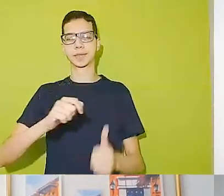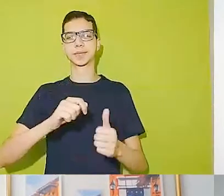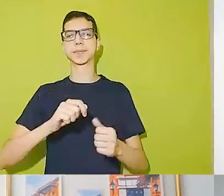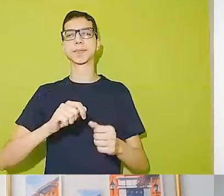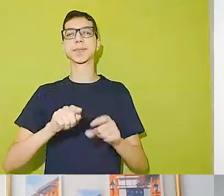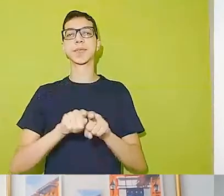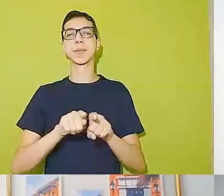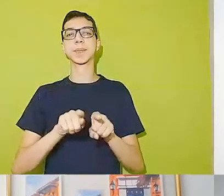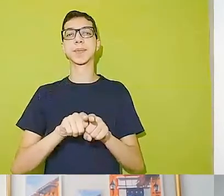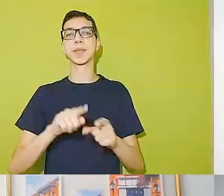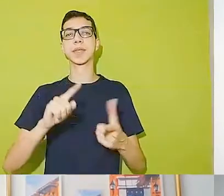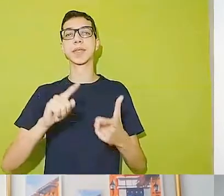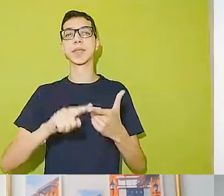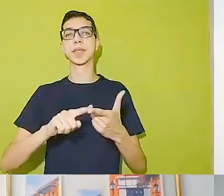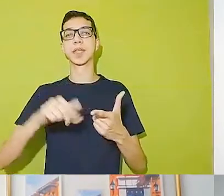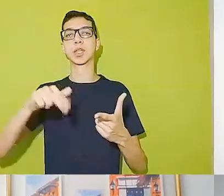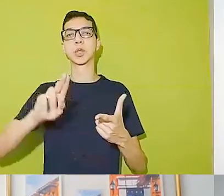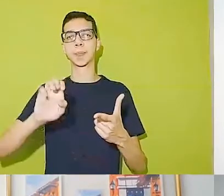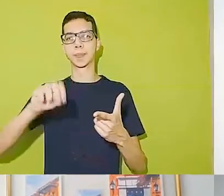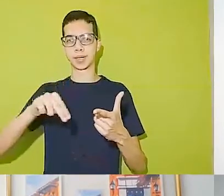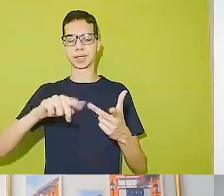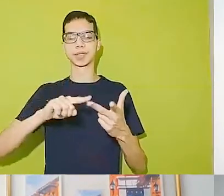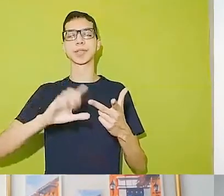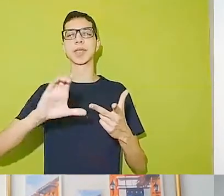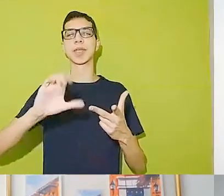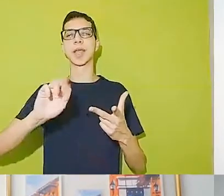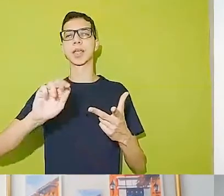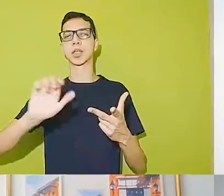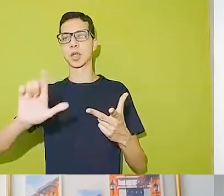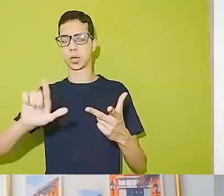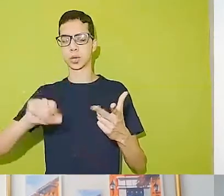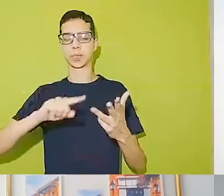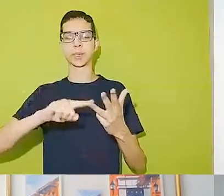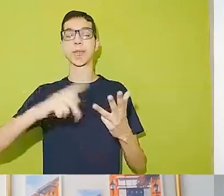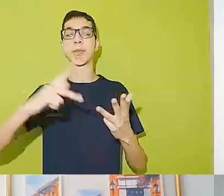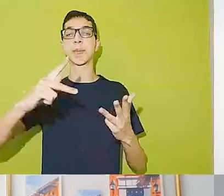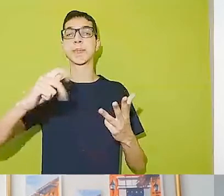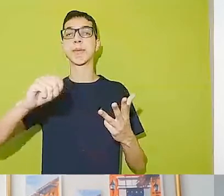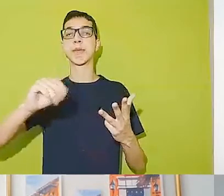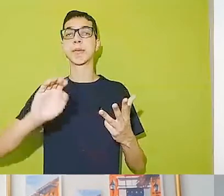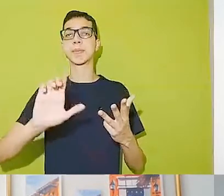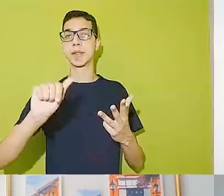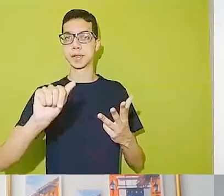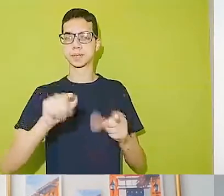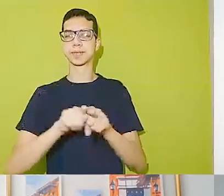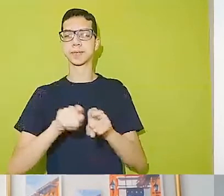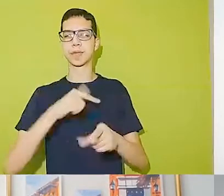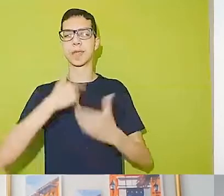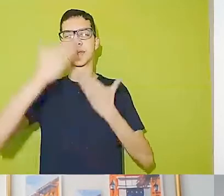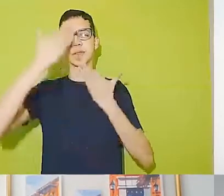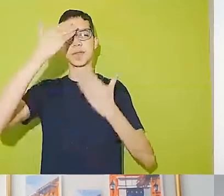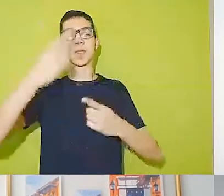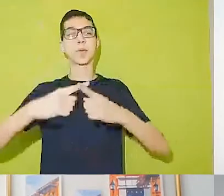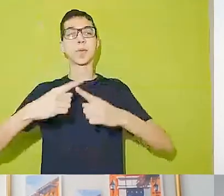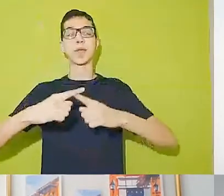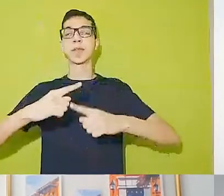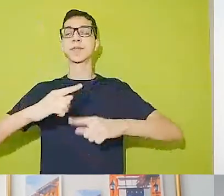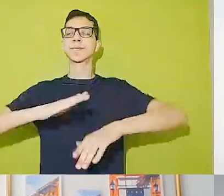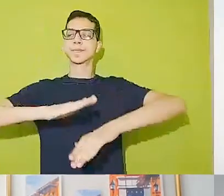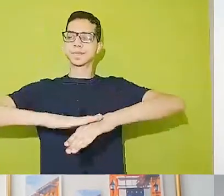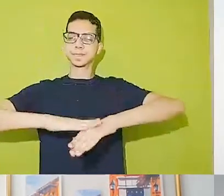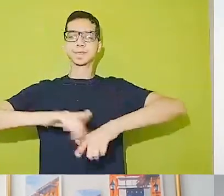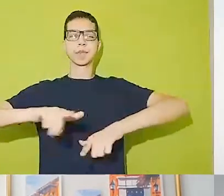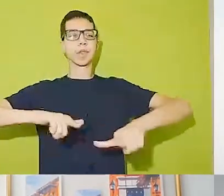a Carol, minha xará, e a Pamela, que desempenharam também um trabalho